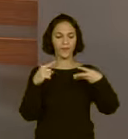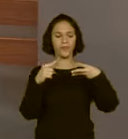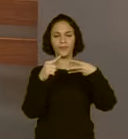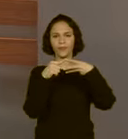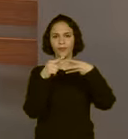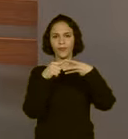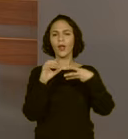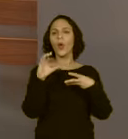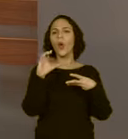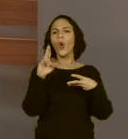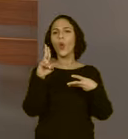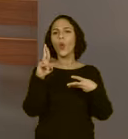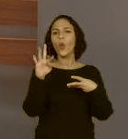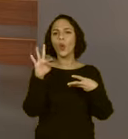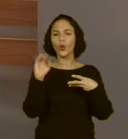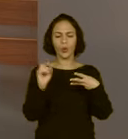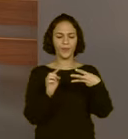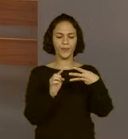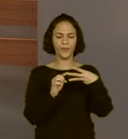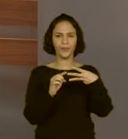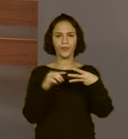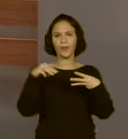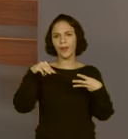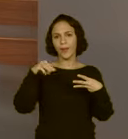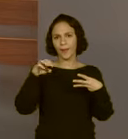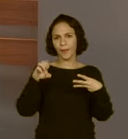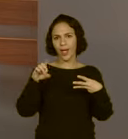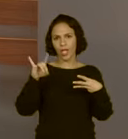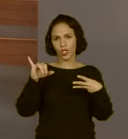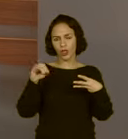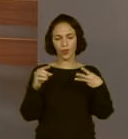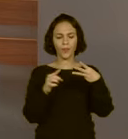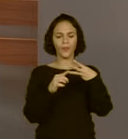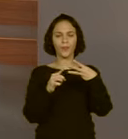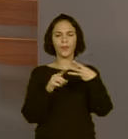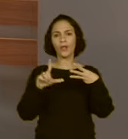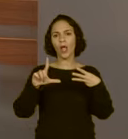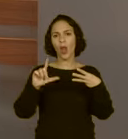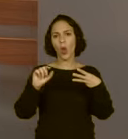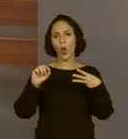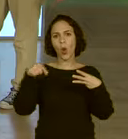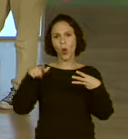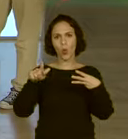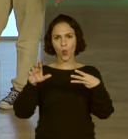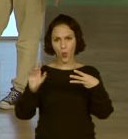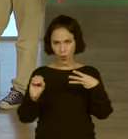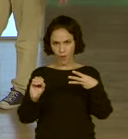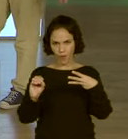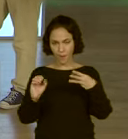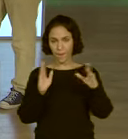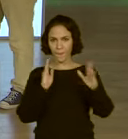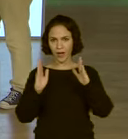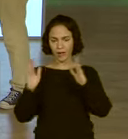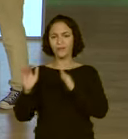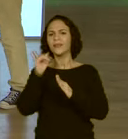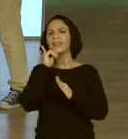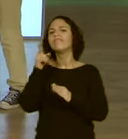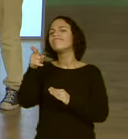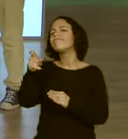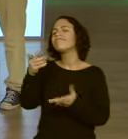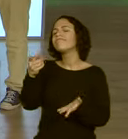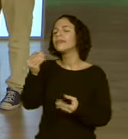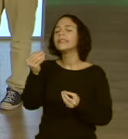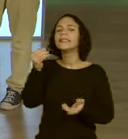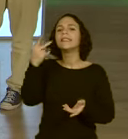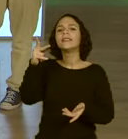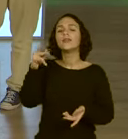O que você imagina de objetivo assim de curto prazo para você? Então, por exemplo, para mim foi algo que eu tentei realizar em